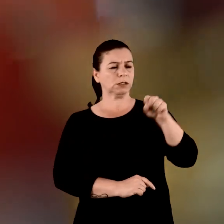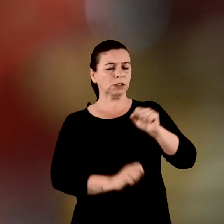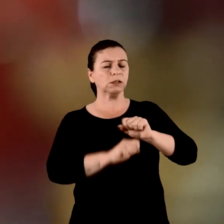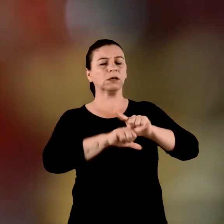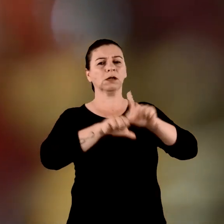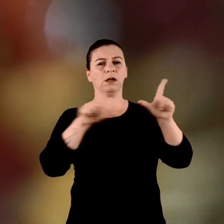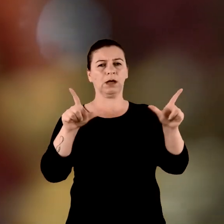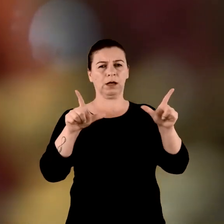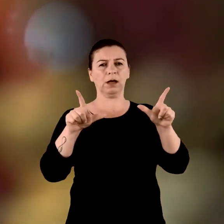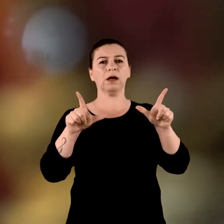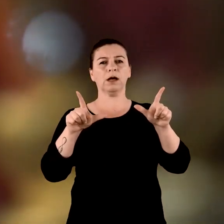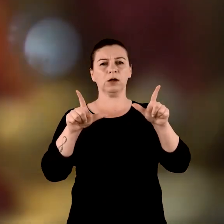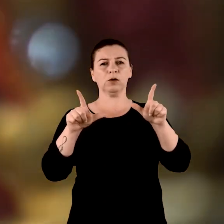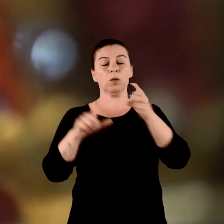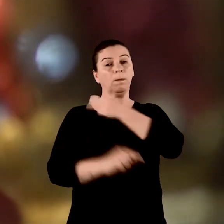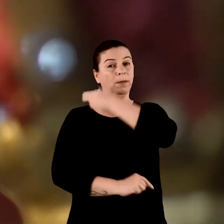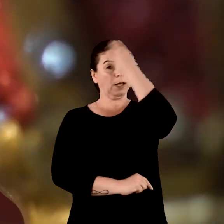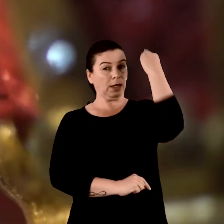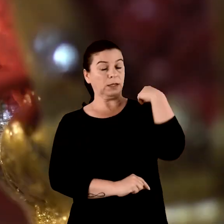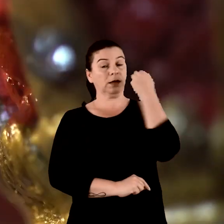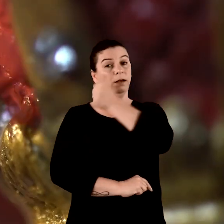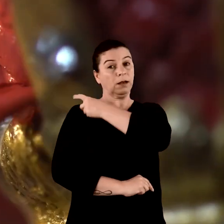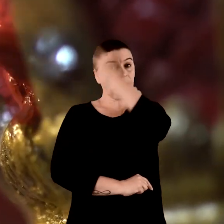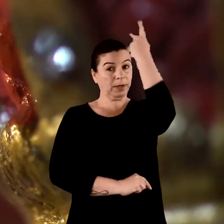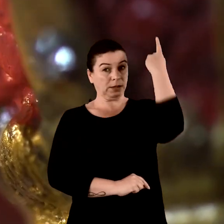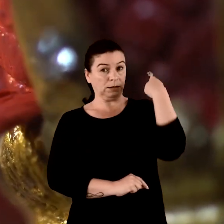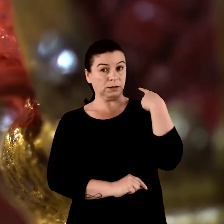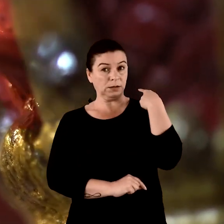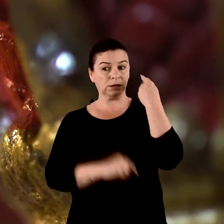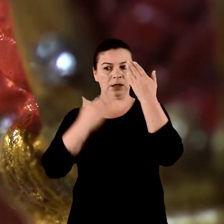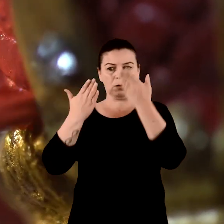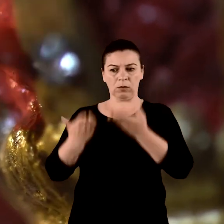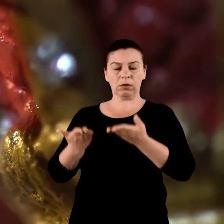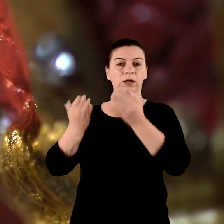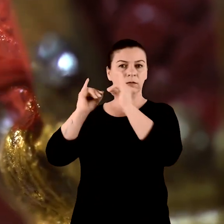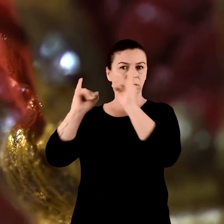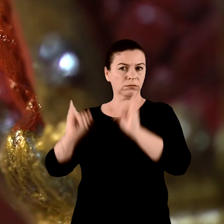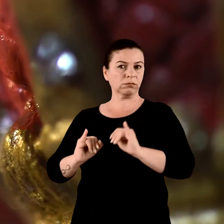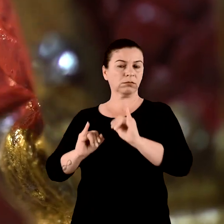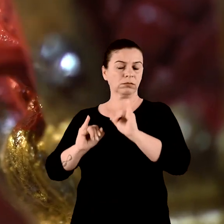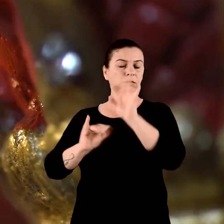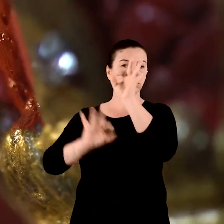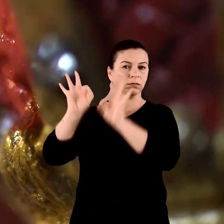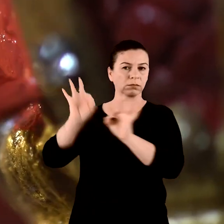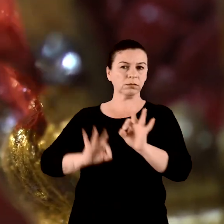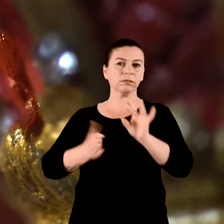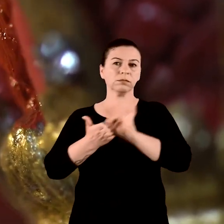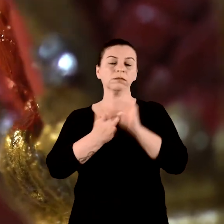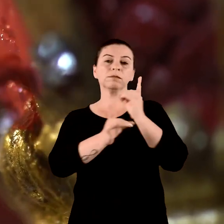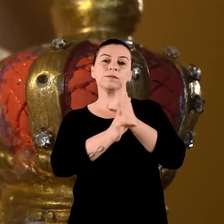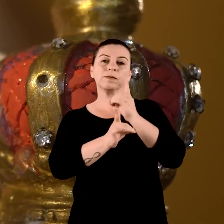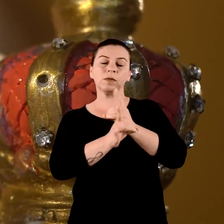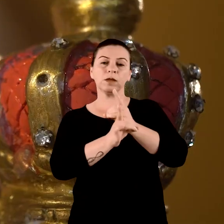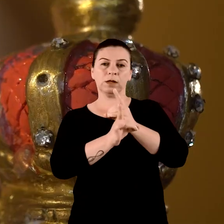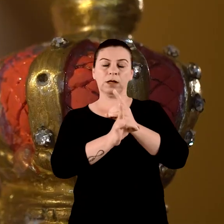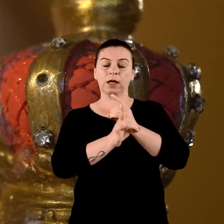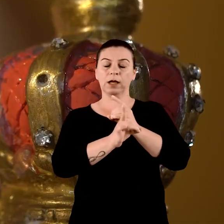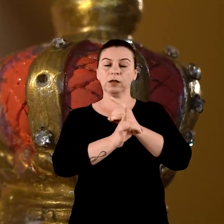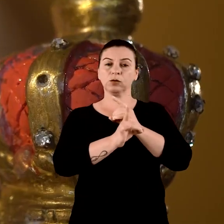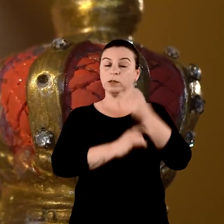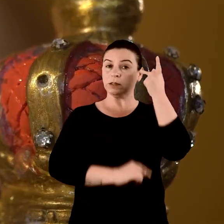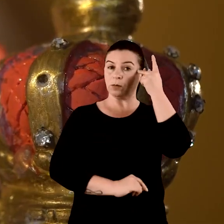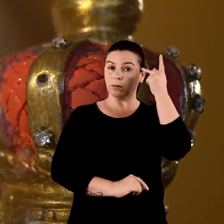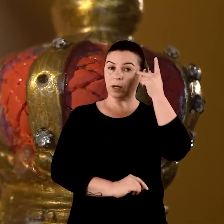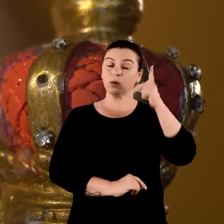Sim, claro, Nossa Senhora Aparecida, como essa que eu estou restaurando aqui, né? encontrada na região de São Paulo, que nós